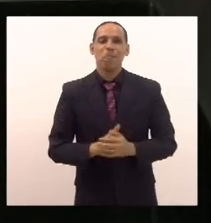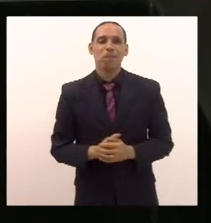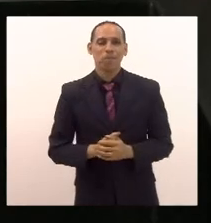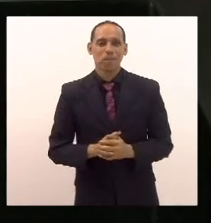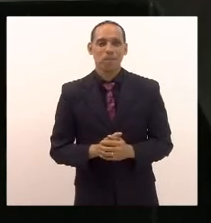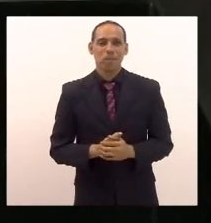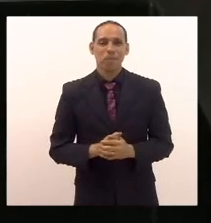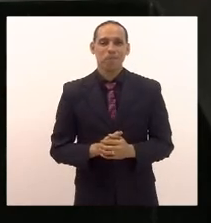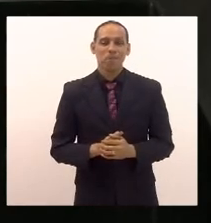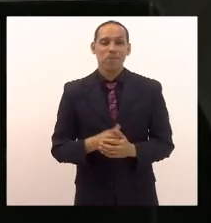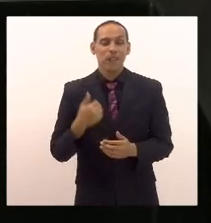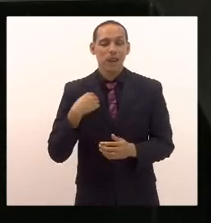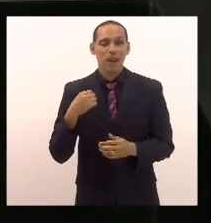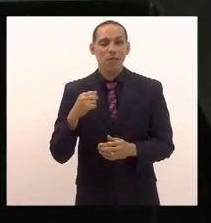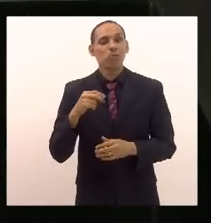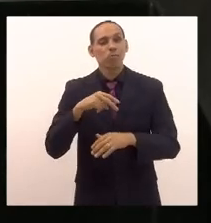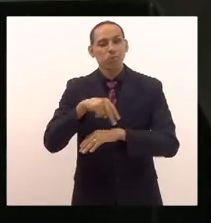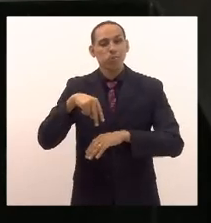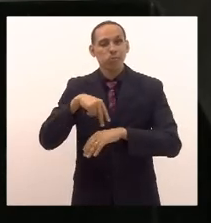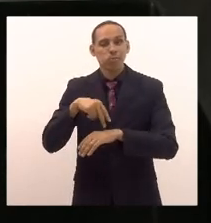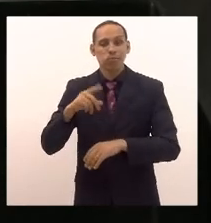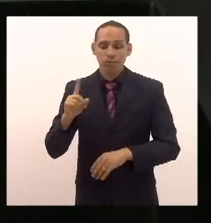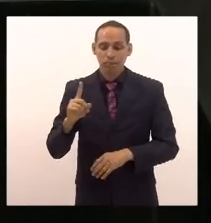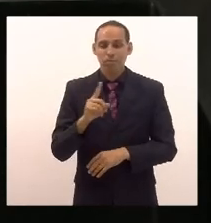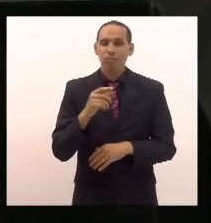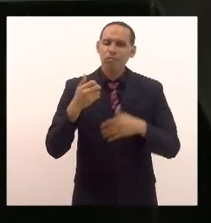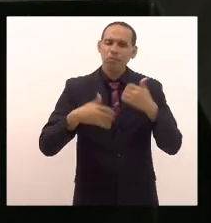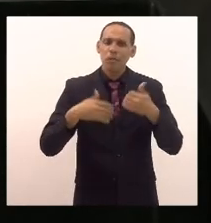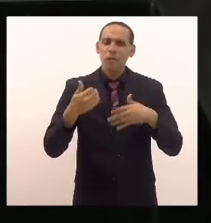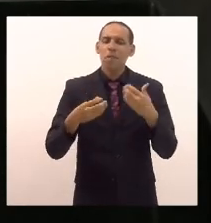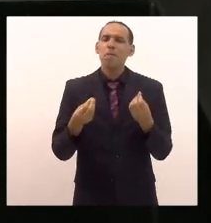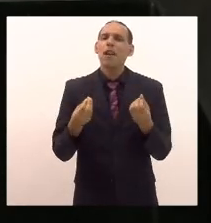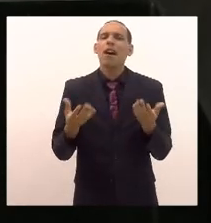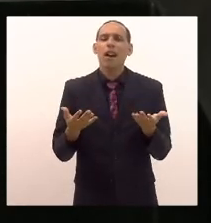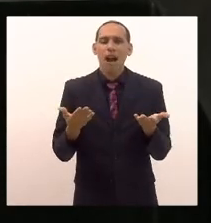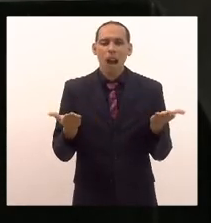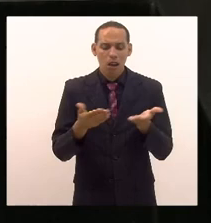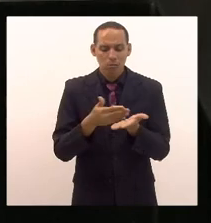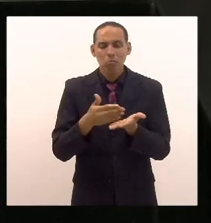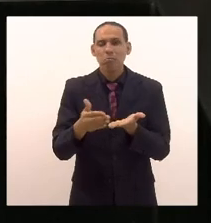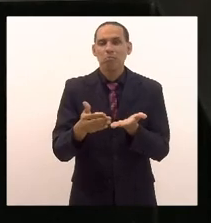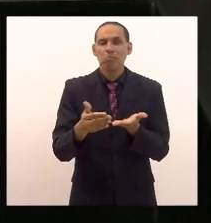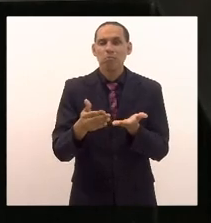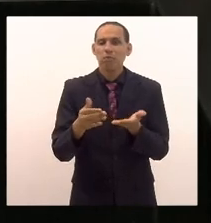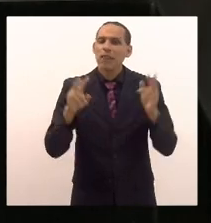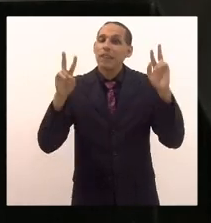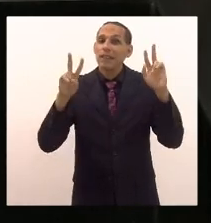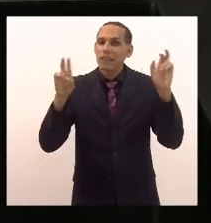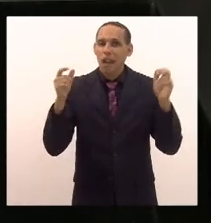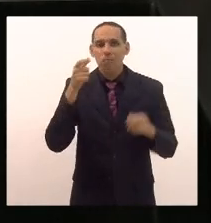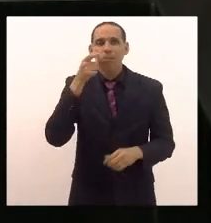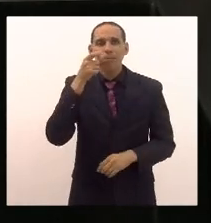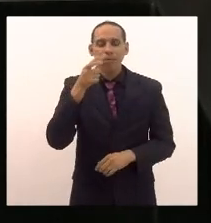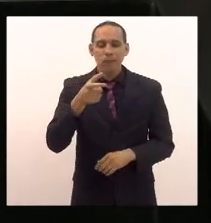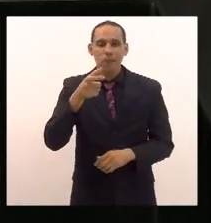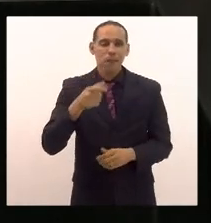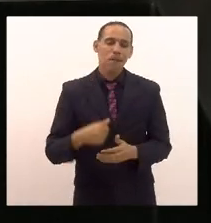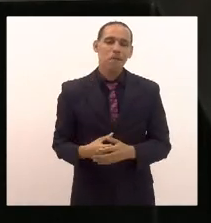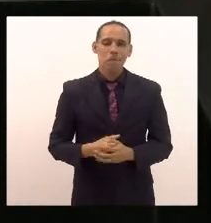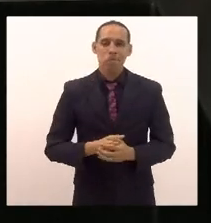é subir a esta Tribuna neste expediente inicial para falar de um tema bastante interessante